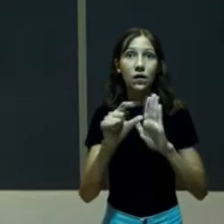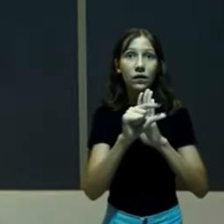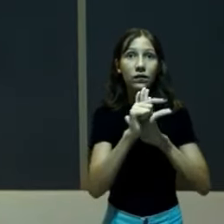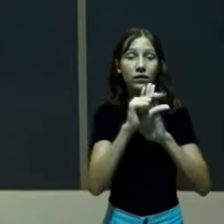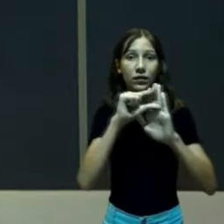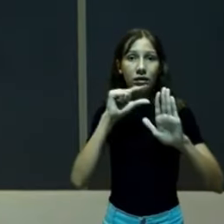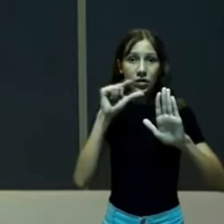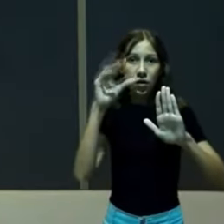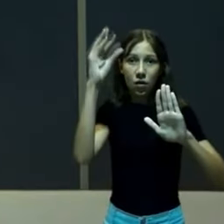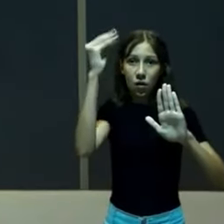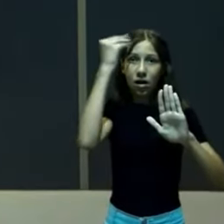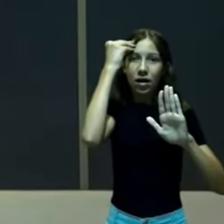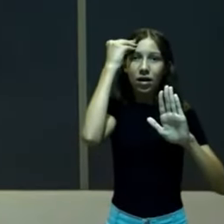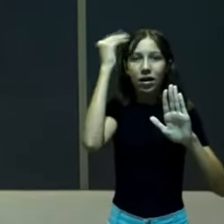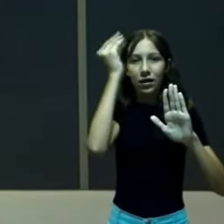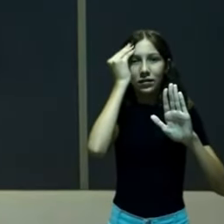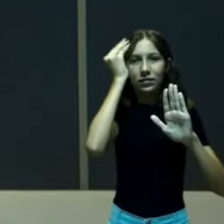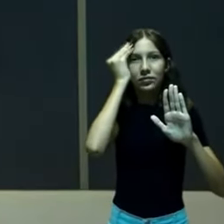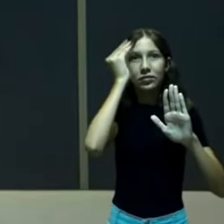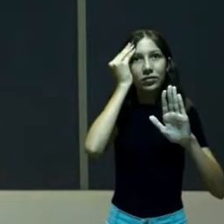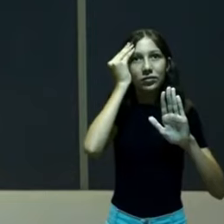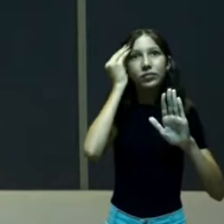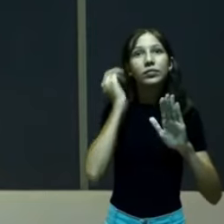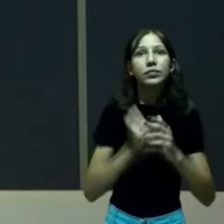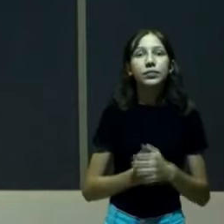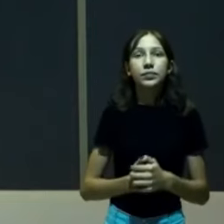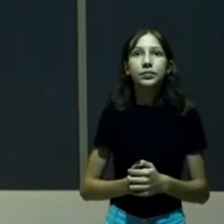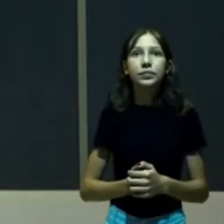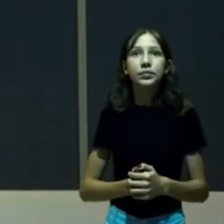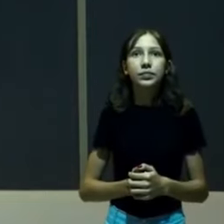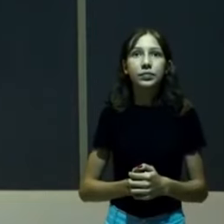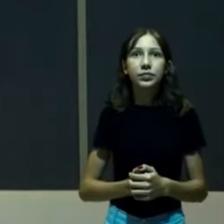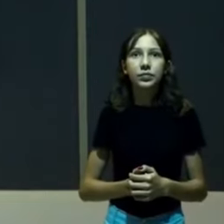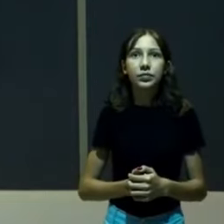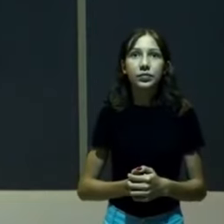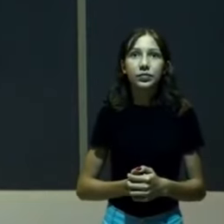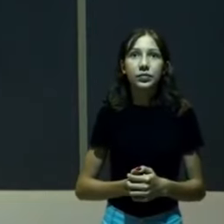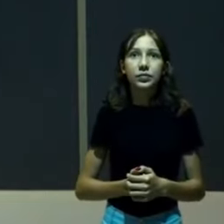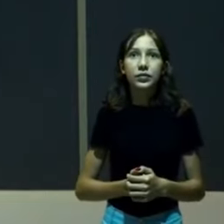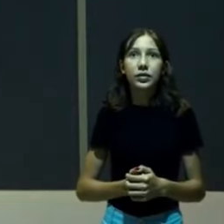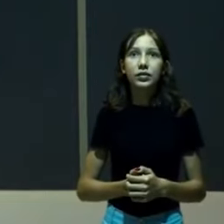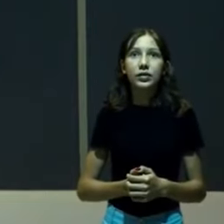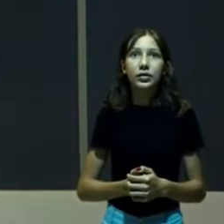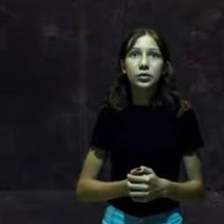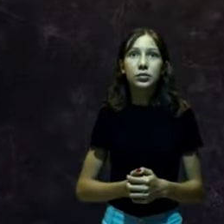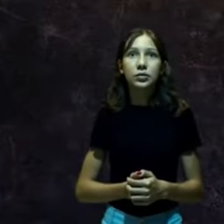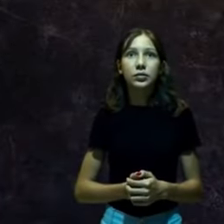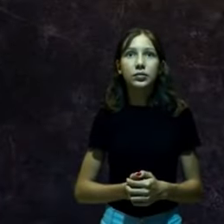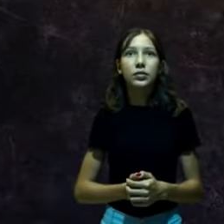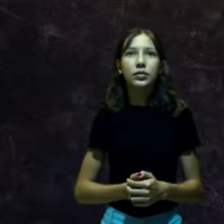no seu coração. Eu quero que coloque na tela de novo e nós vamos falar numa única voz.